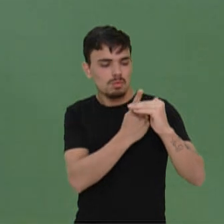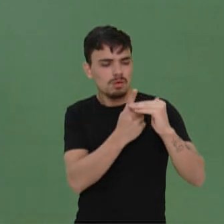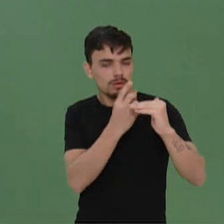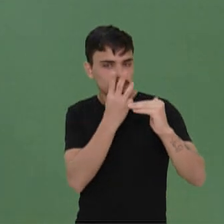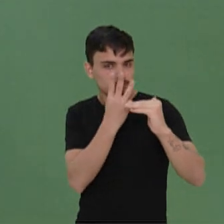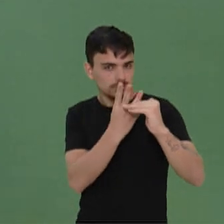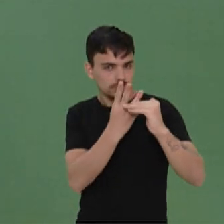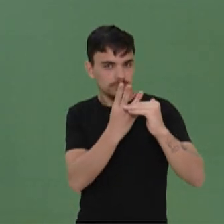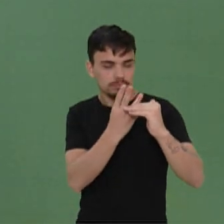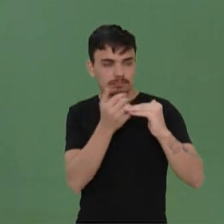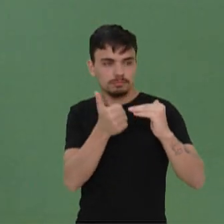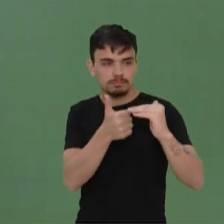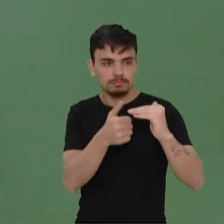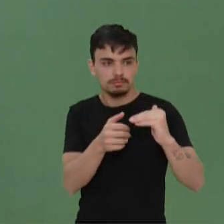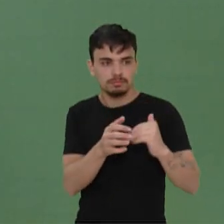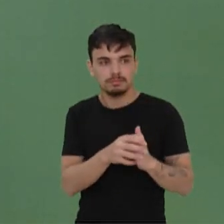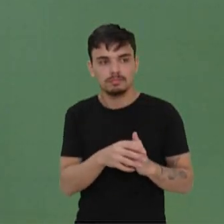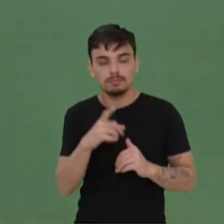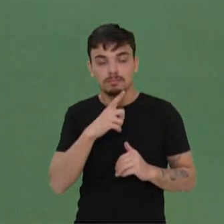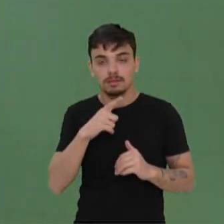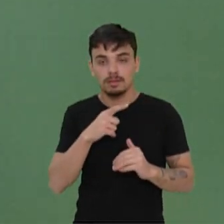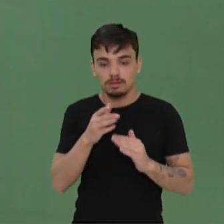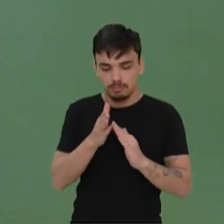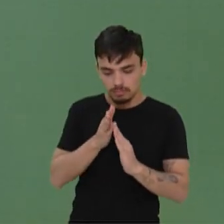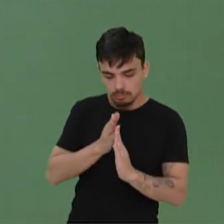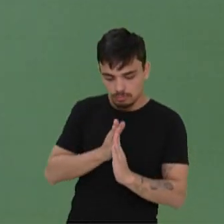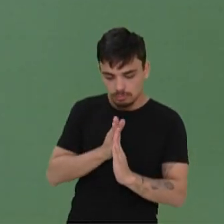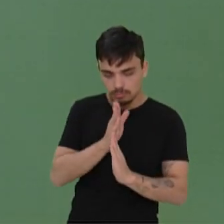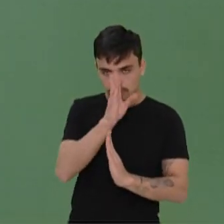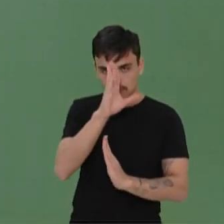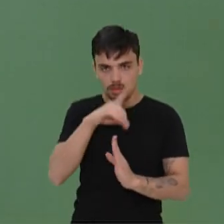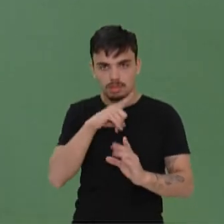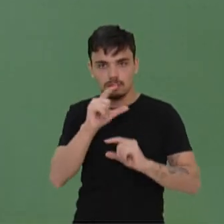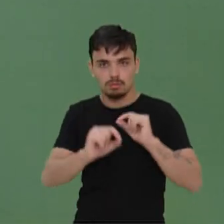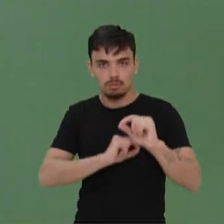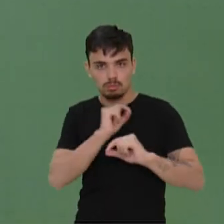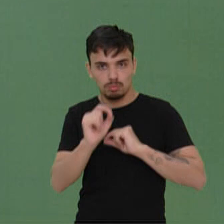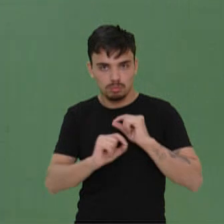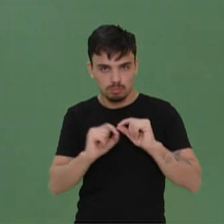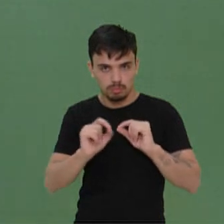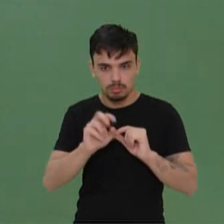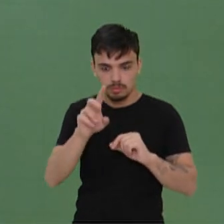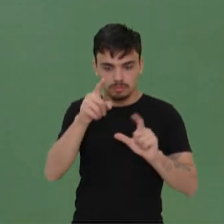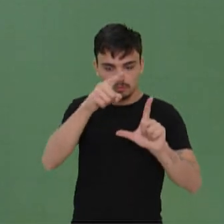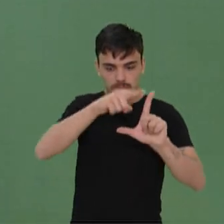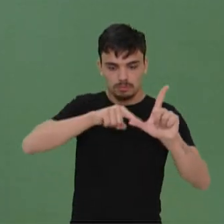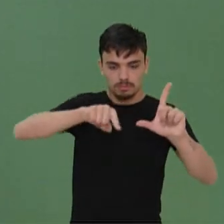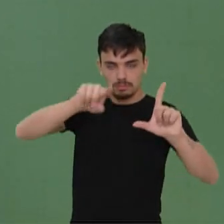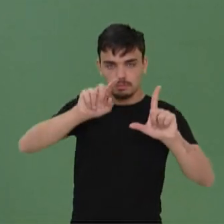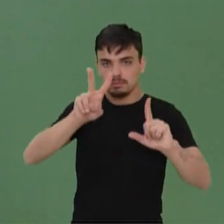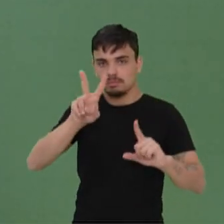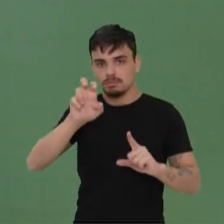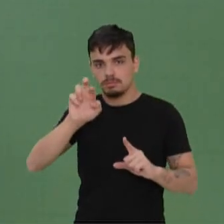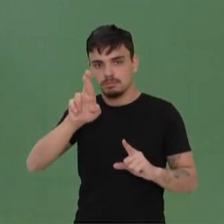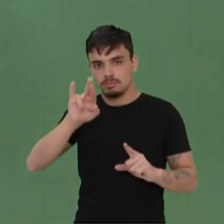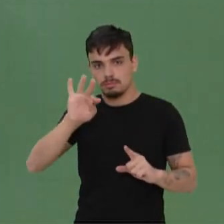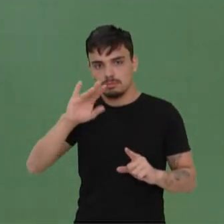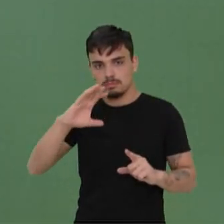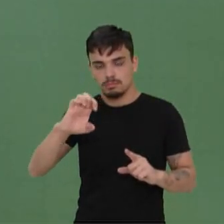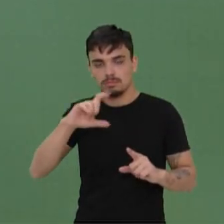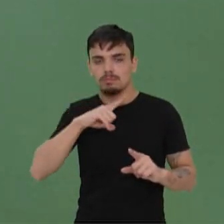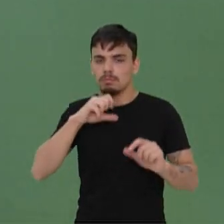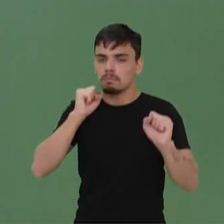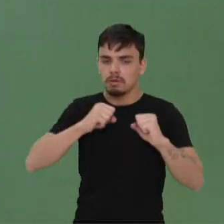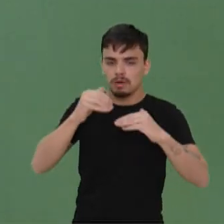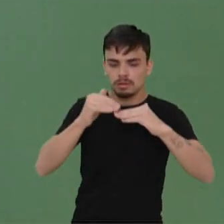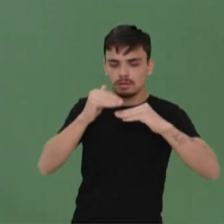eixo de simetria, em cima dessa linha nós temos o x do, nós temos o vértice, ok? O vértice da parábola. Pode ser aqui embaixo, pode